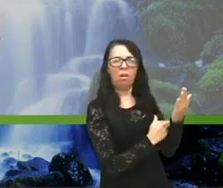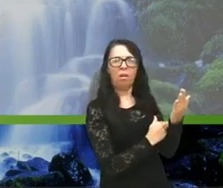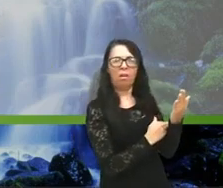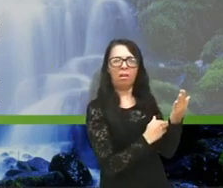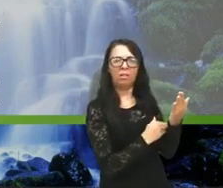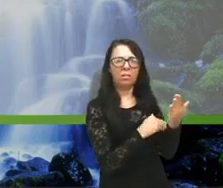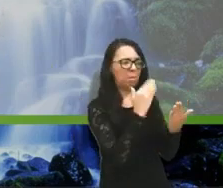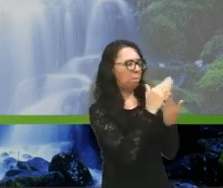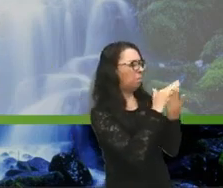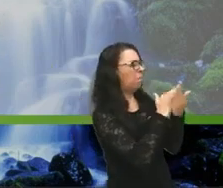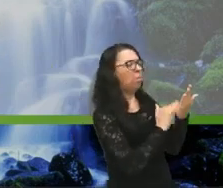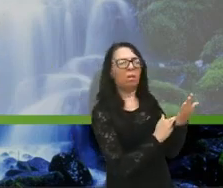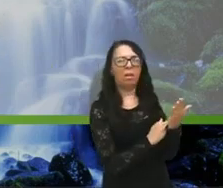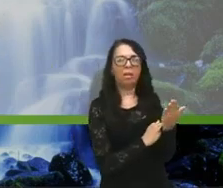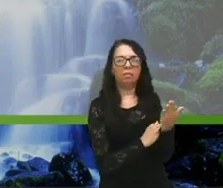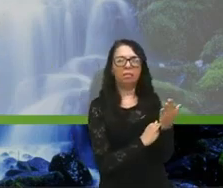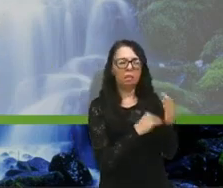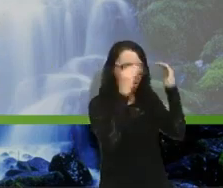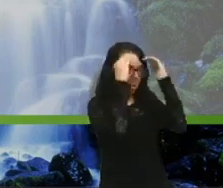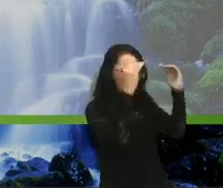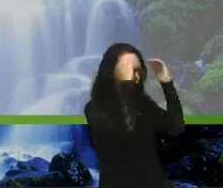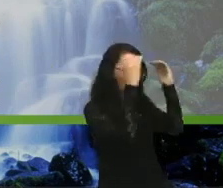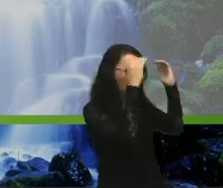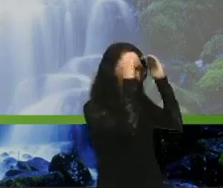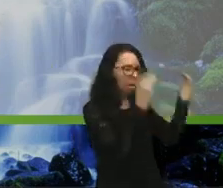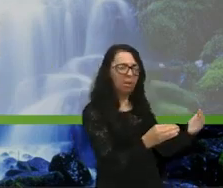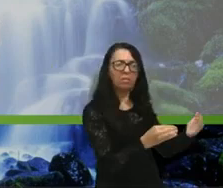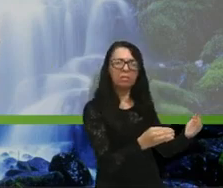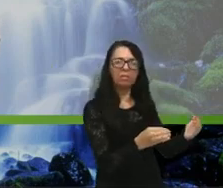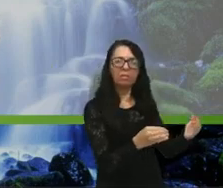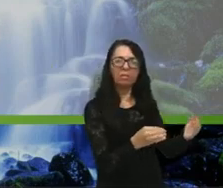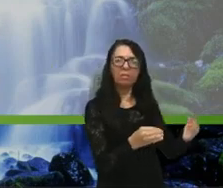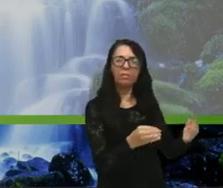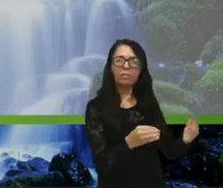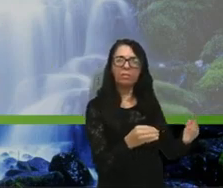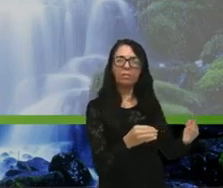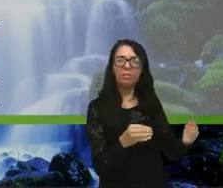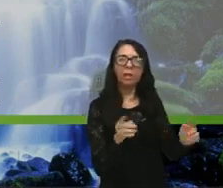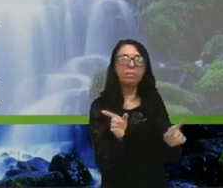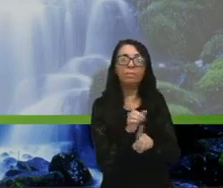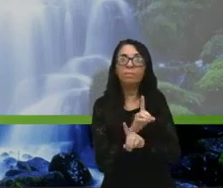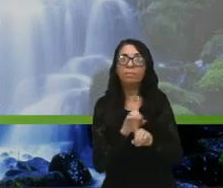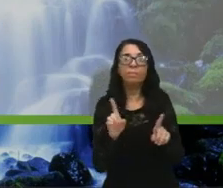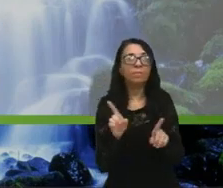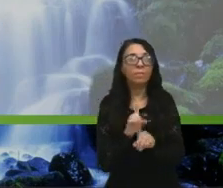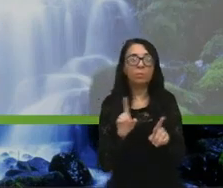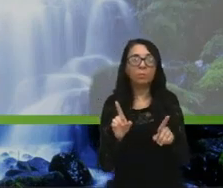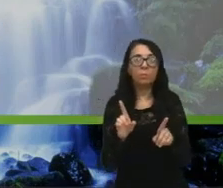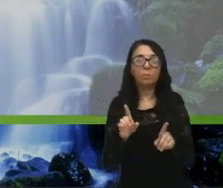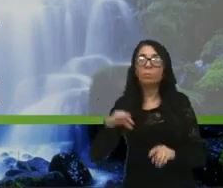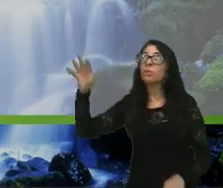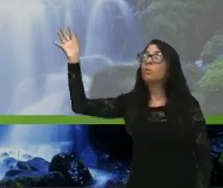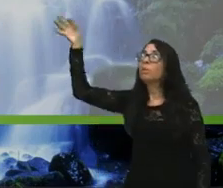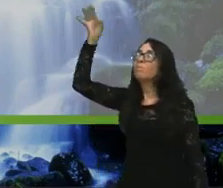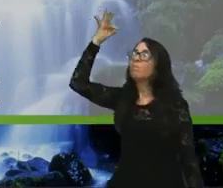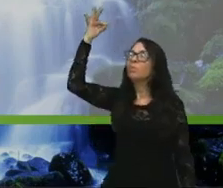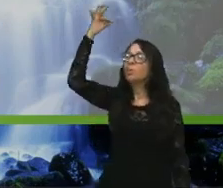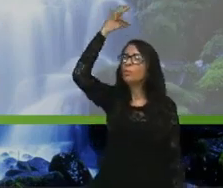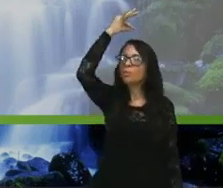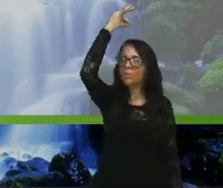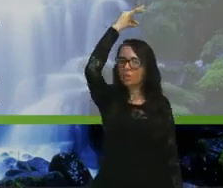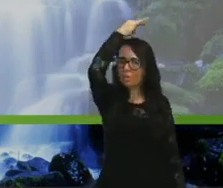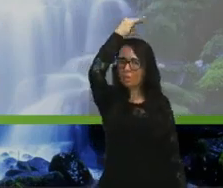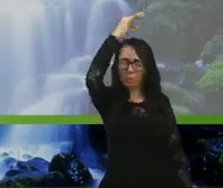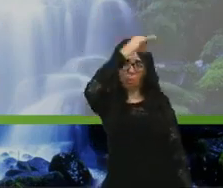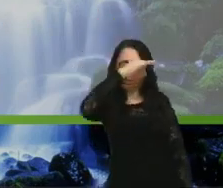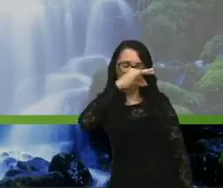Porque regras e métodos não transformam o interior do ser humano. O que